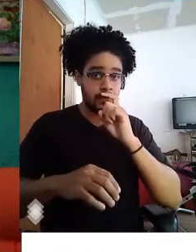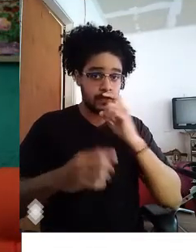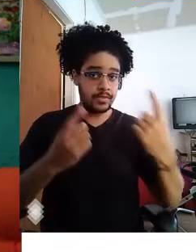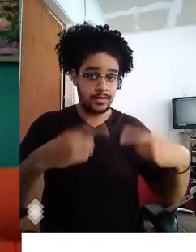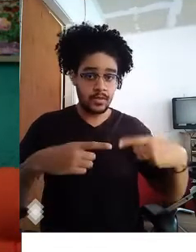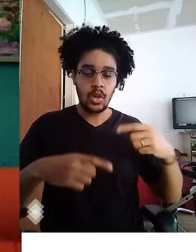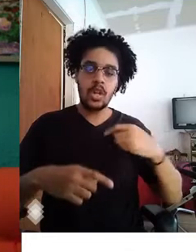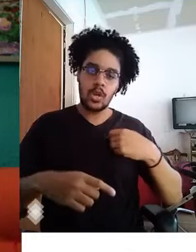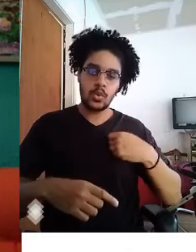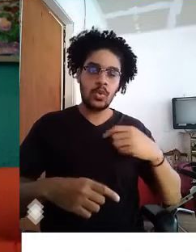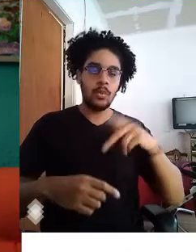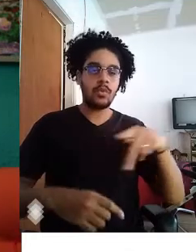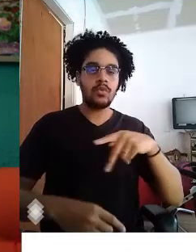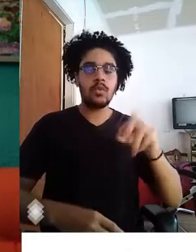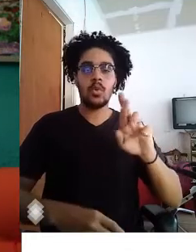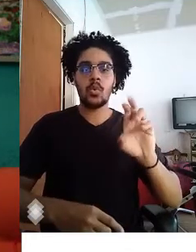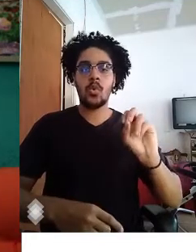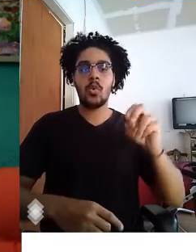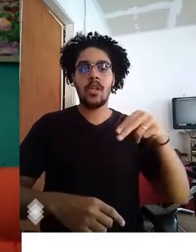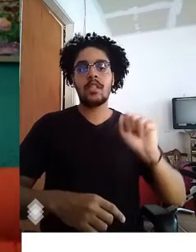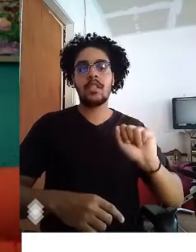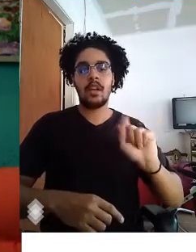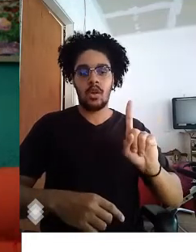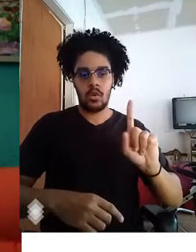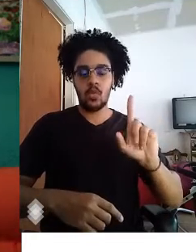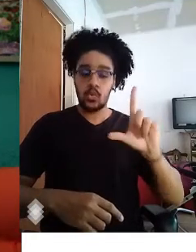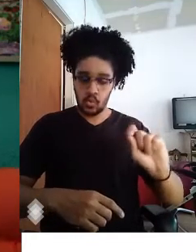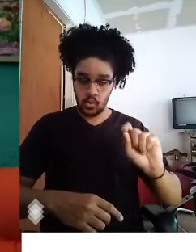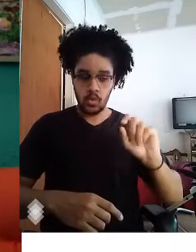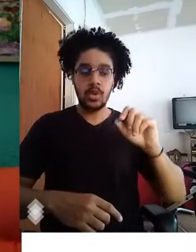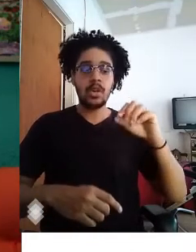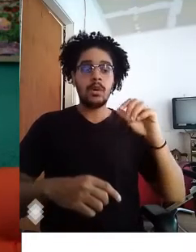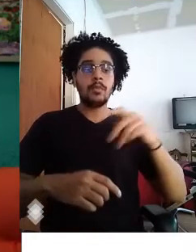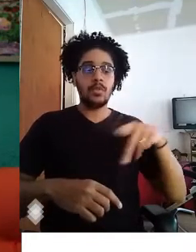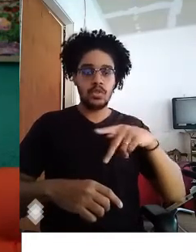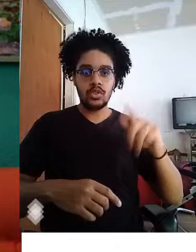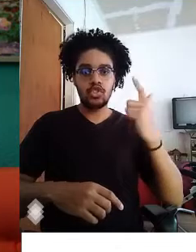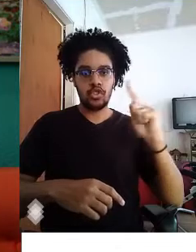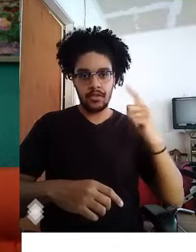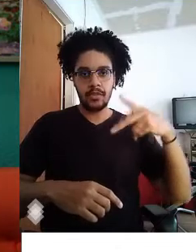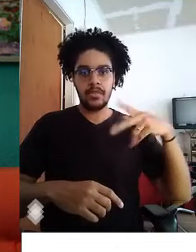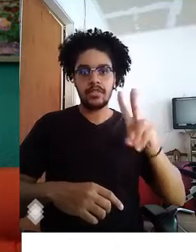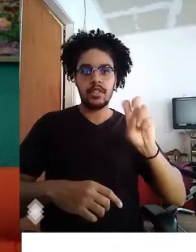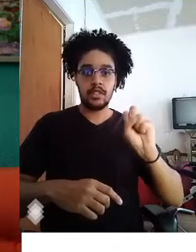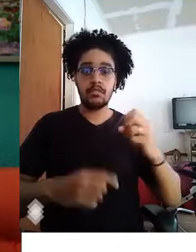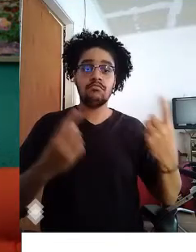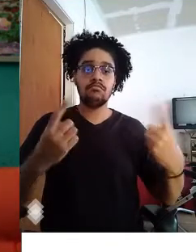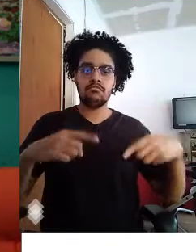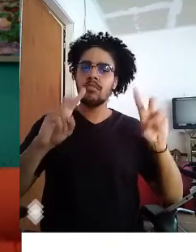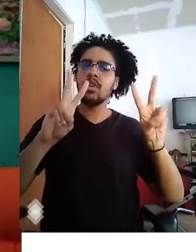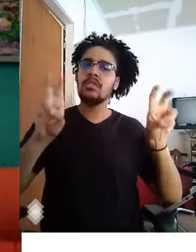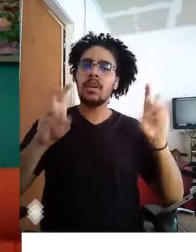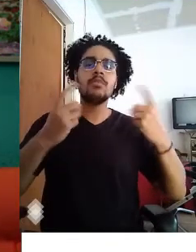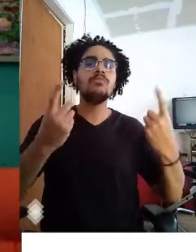Ronaldo Pimenta, coordenador de Geografia do PVS. Na temática de hoje, o título diz Beligerância